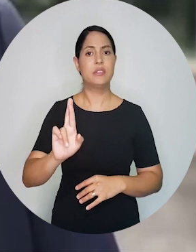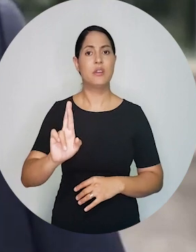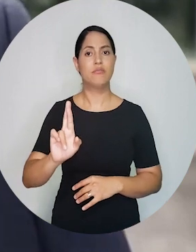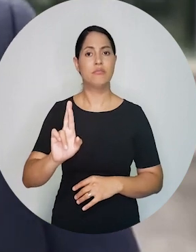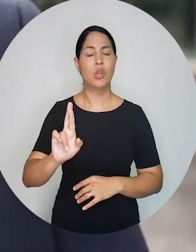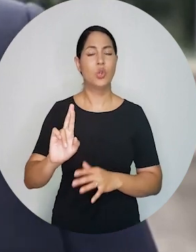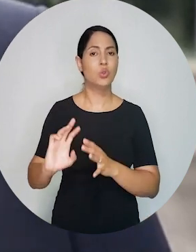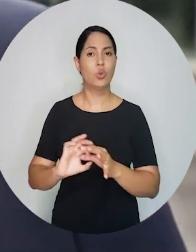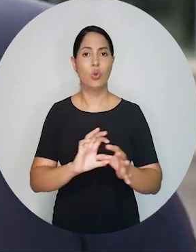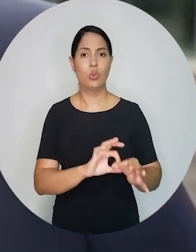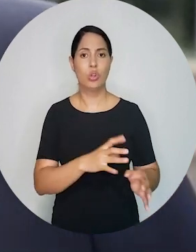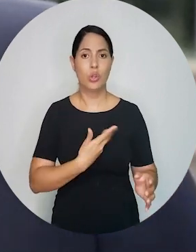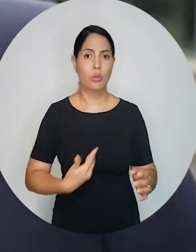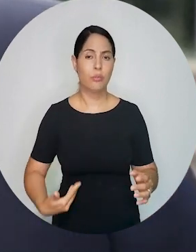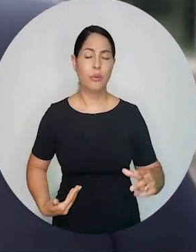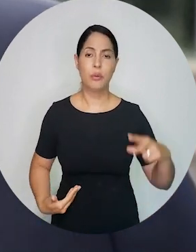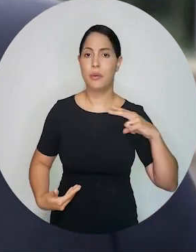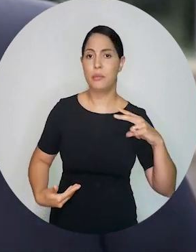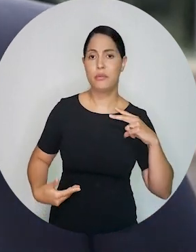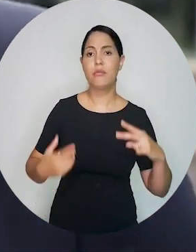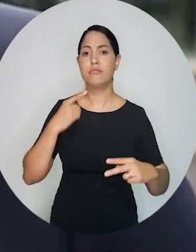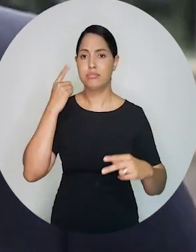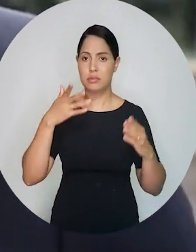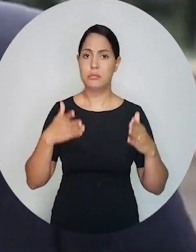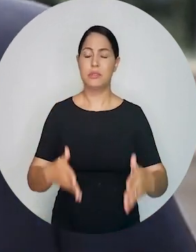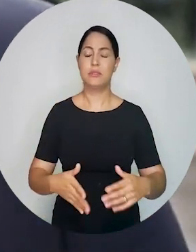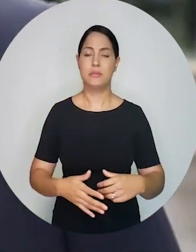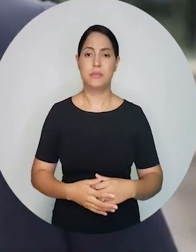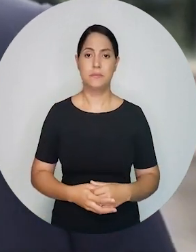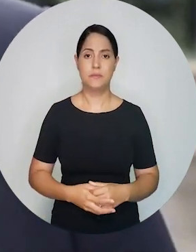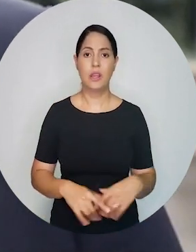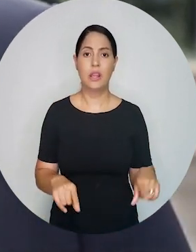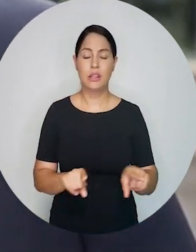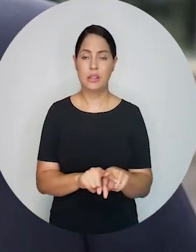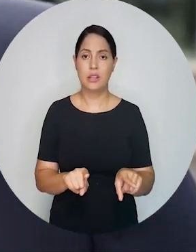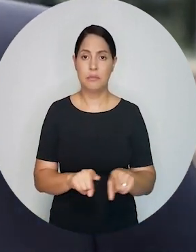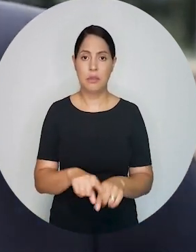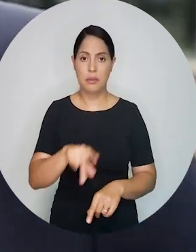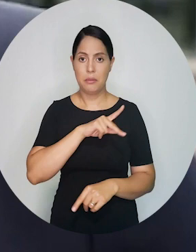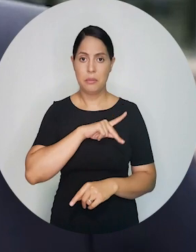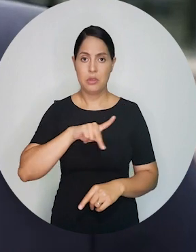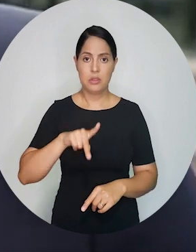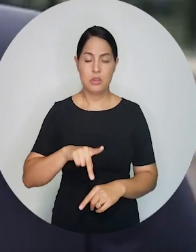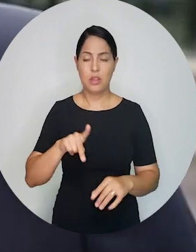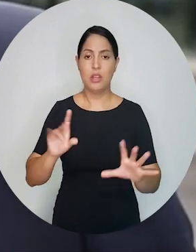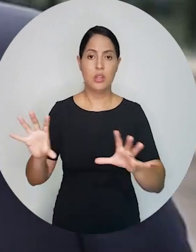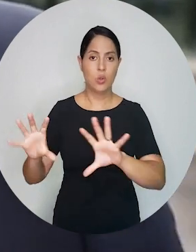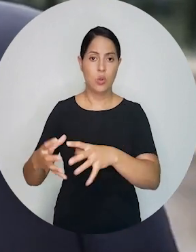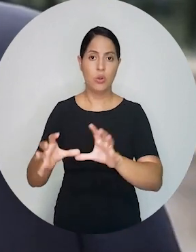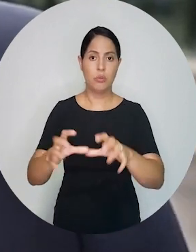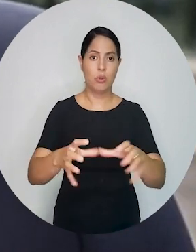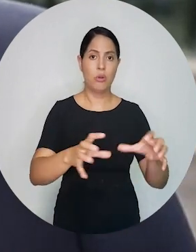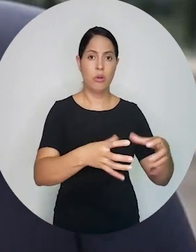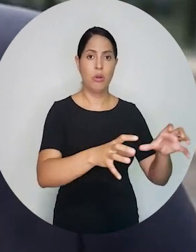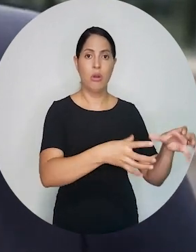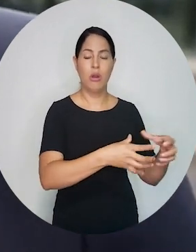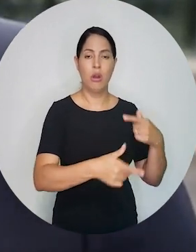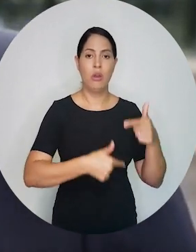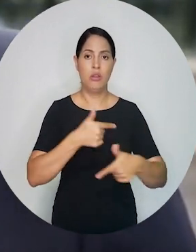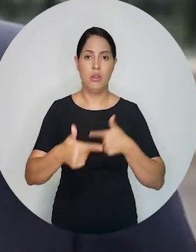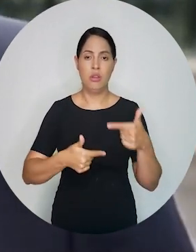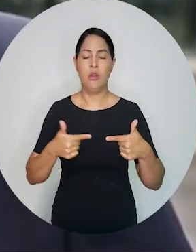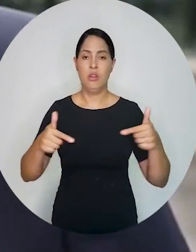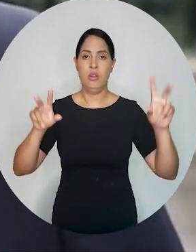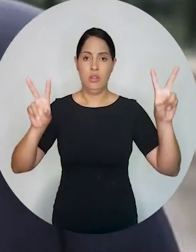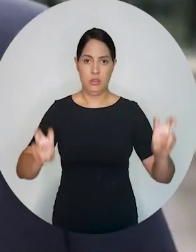Tivemos aqui toda a representação da advocacia pública e privada. Tivemos aqui todos os tribunais presentes, se não pelos presidentes, por membros